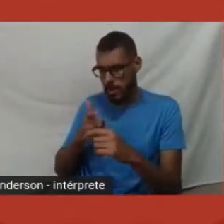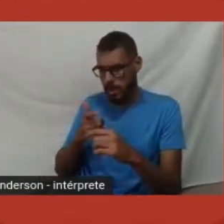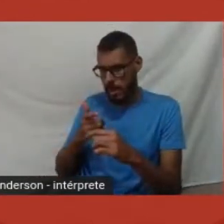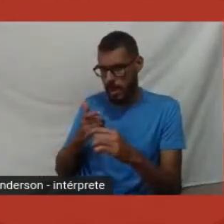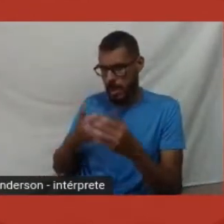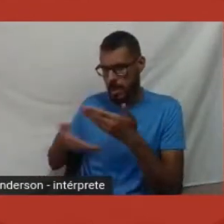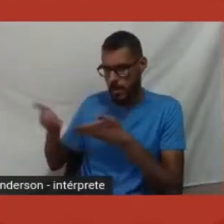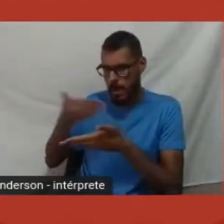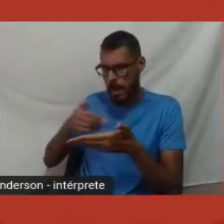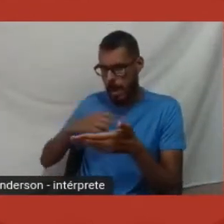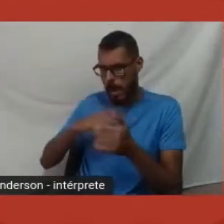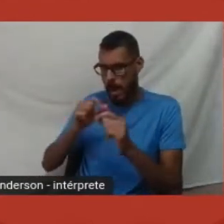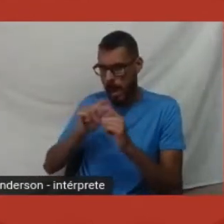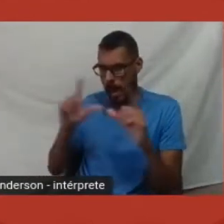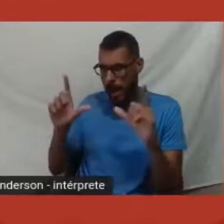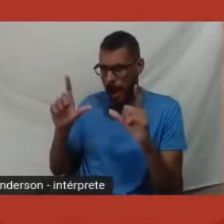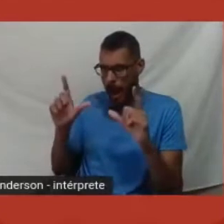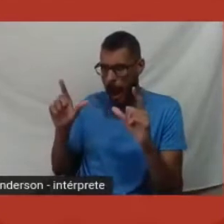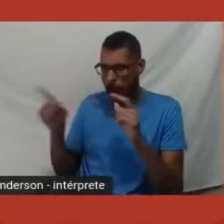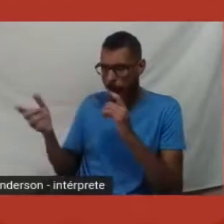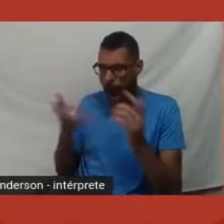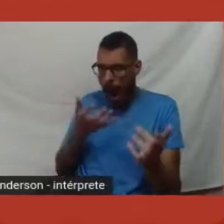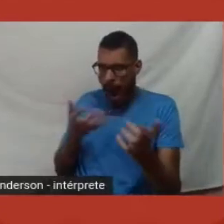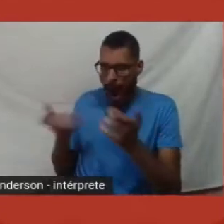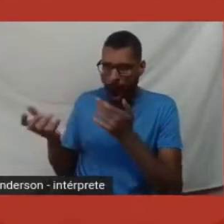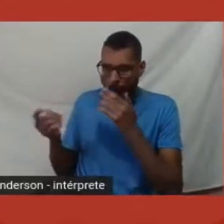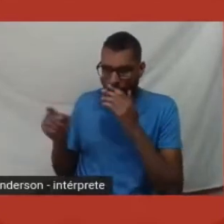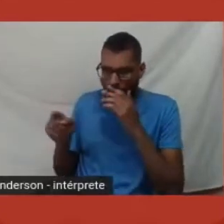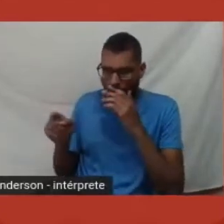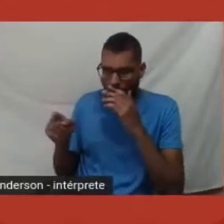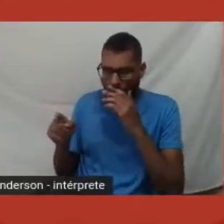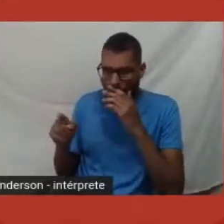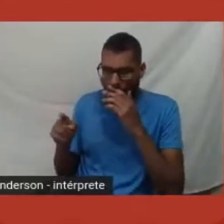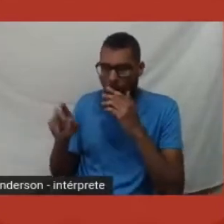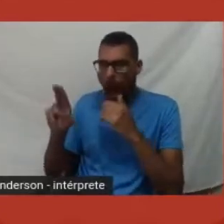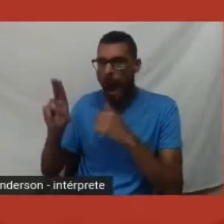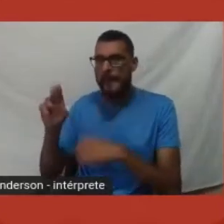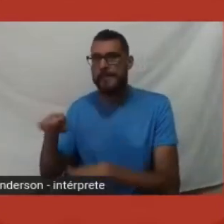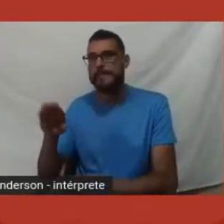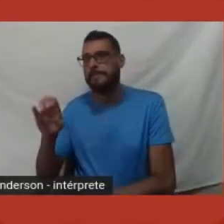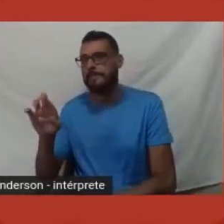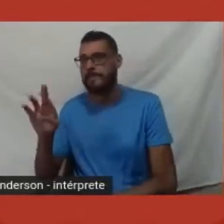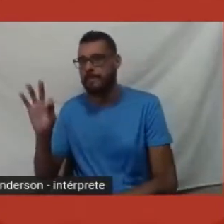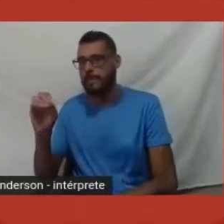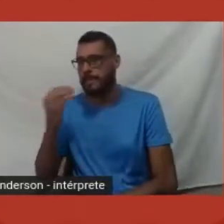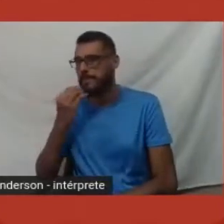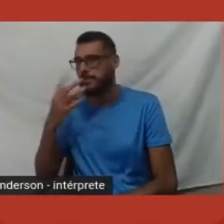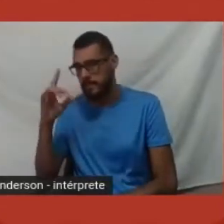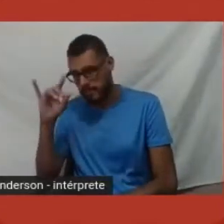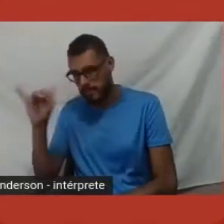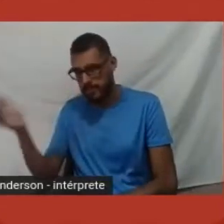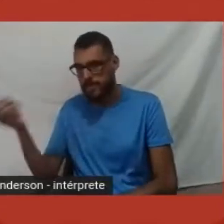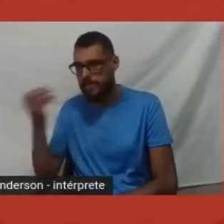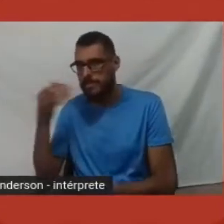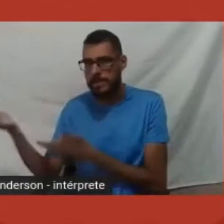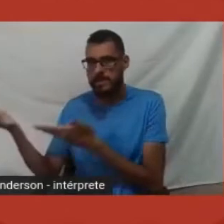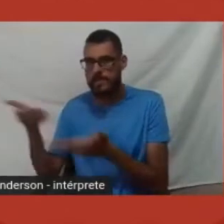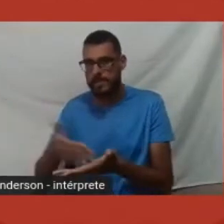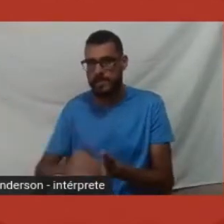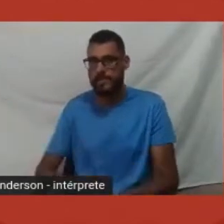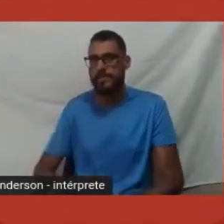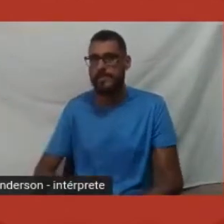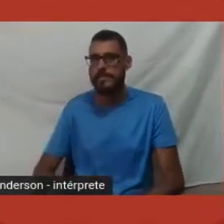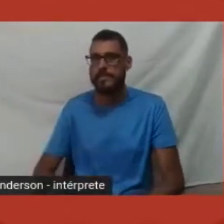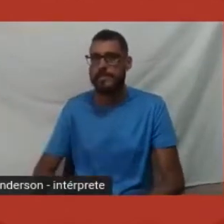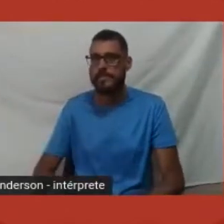Eu tenho, se você quiser, só falar. Humberto, bom dia, seja bem-vindo aí. Pode compartilhar. Bom dia,